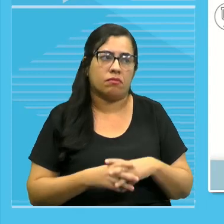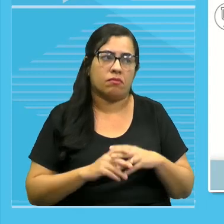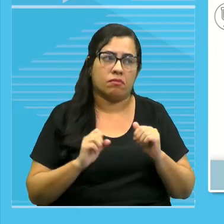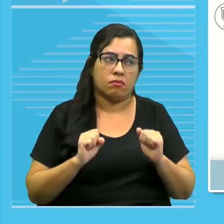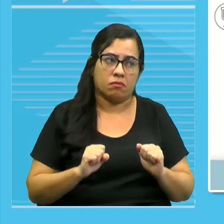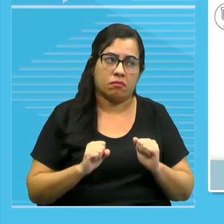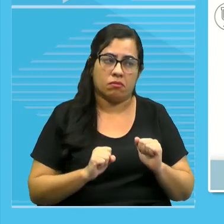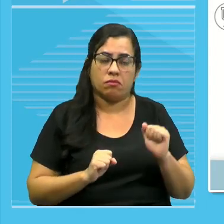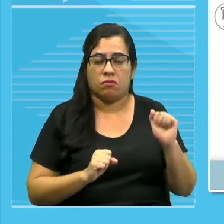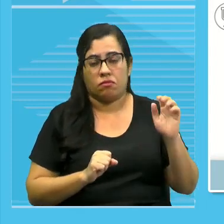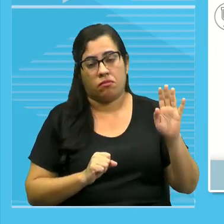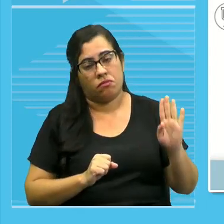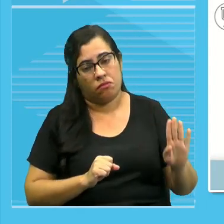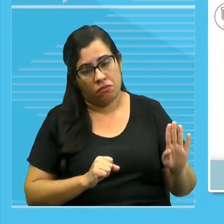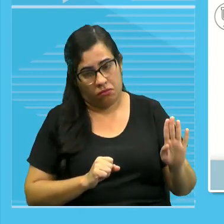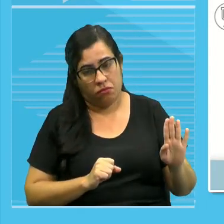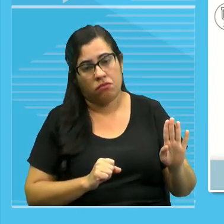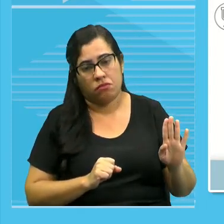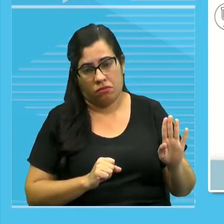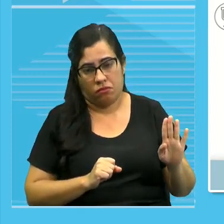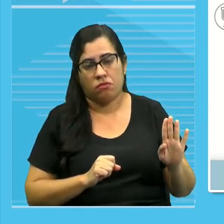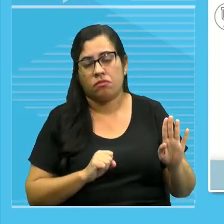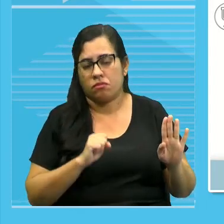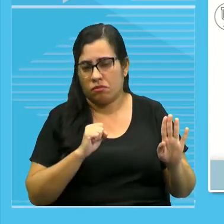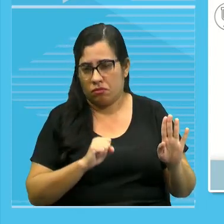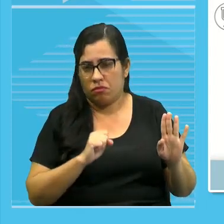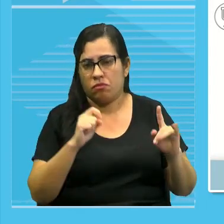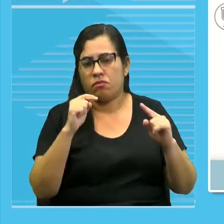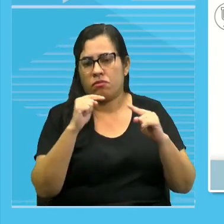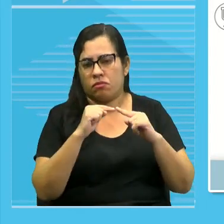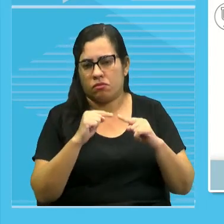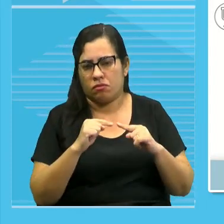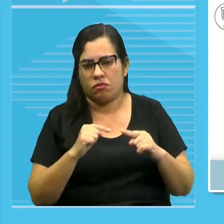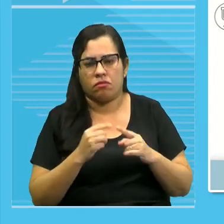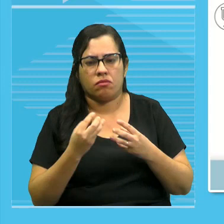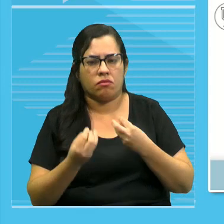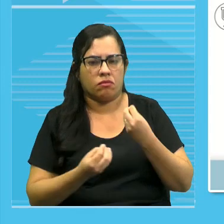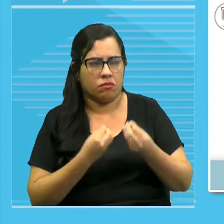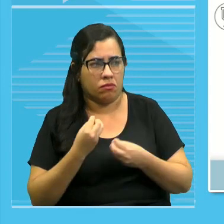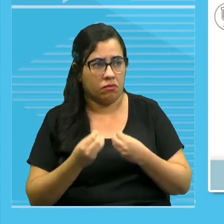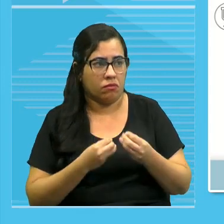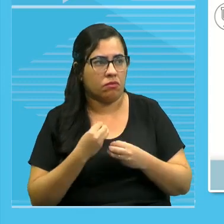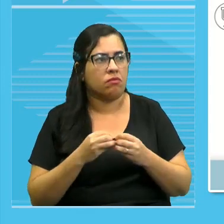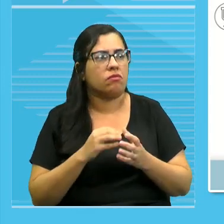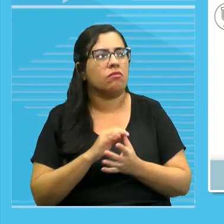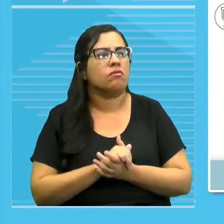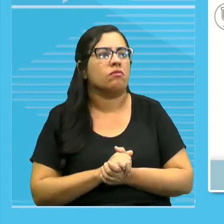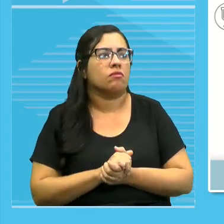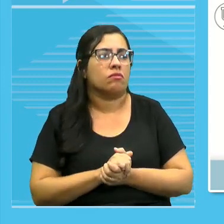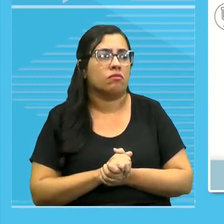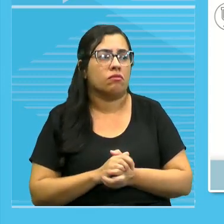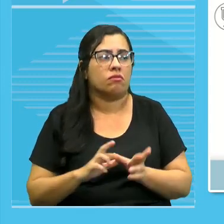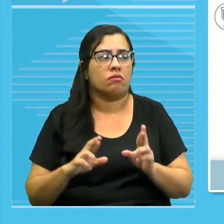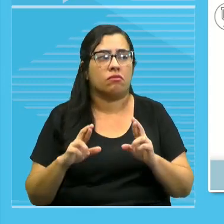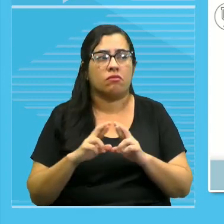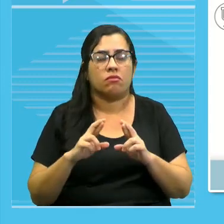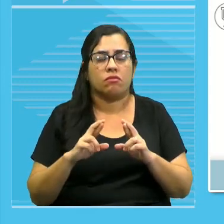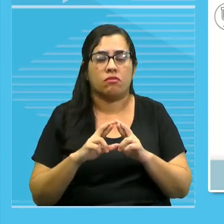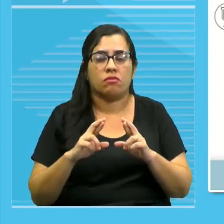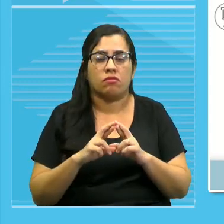reciclagem e aí ele teria que se a ter né Aos processos de reciclagem Veja a palavra